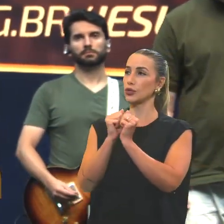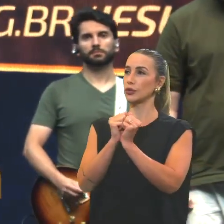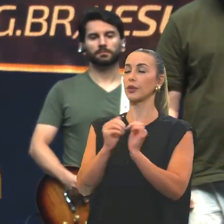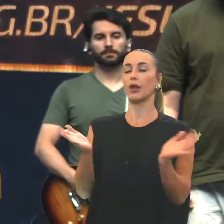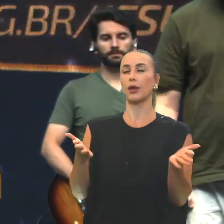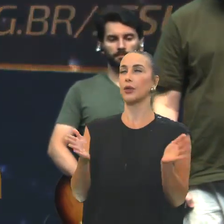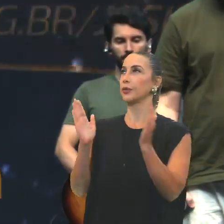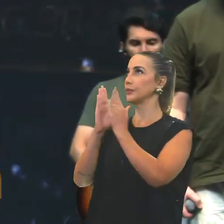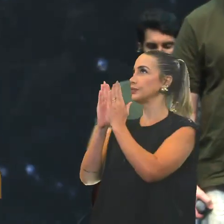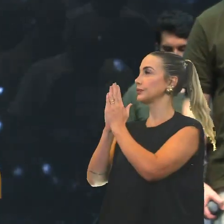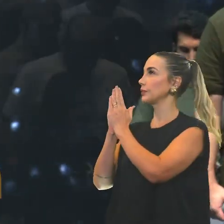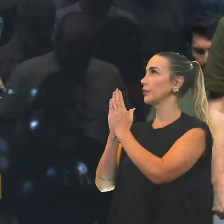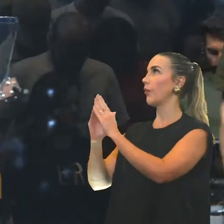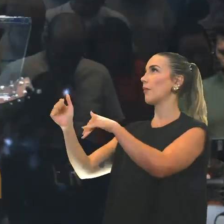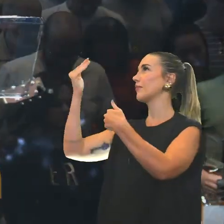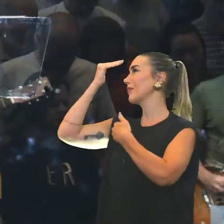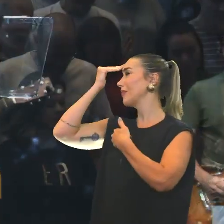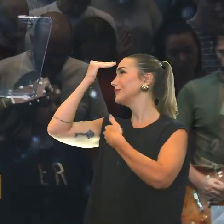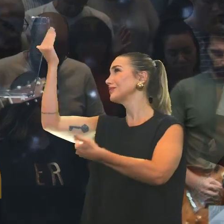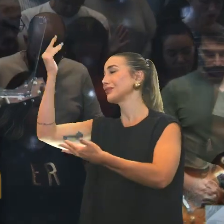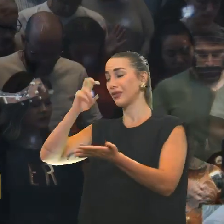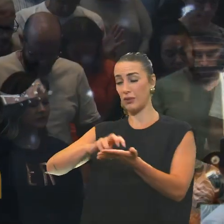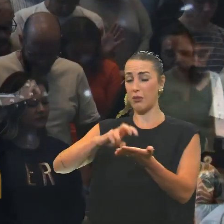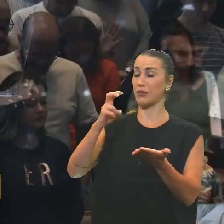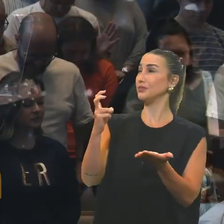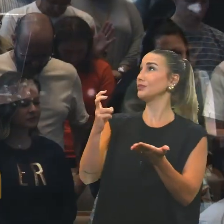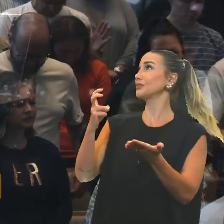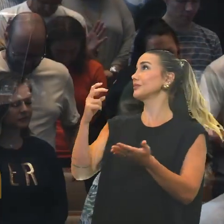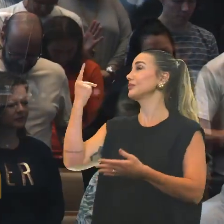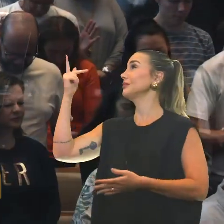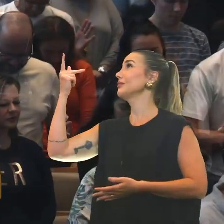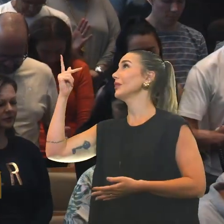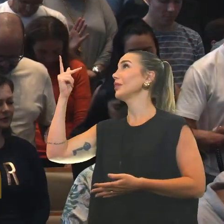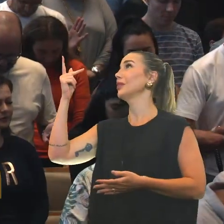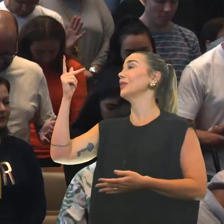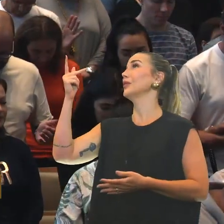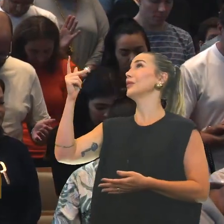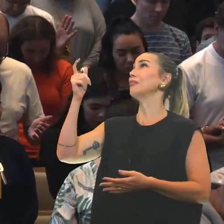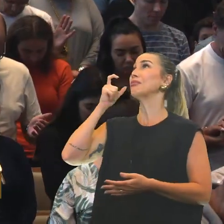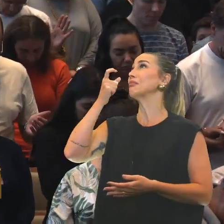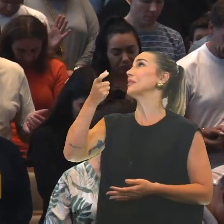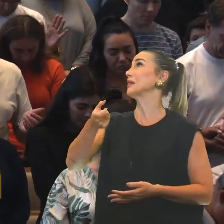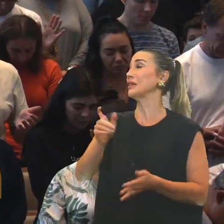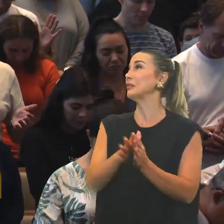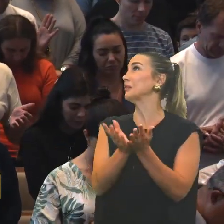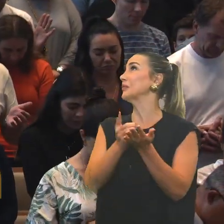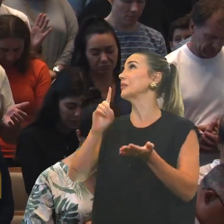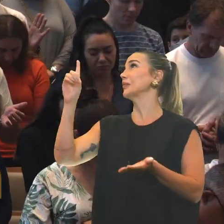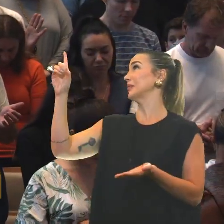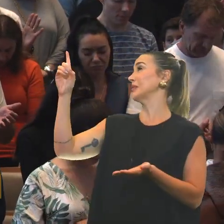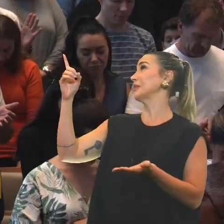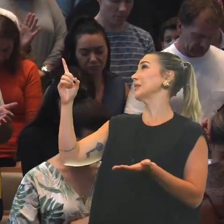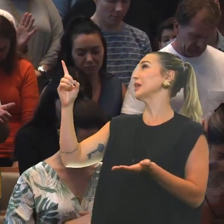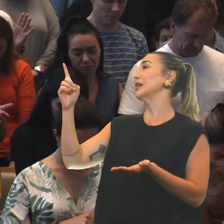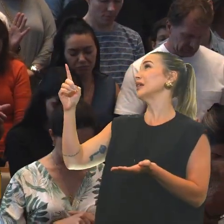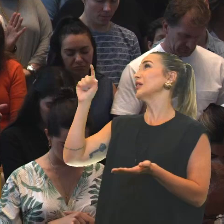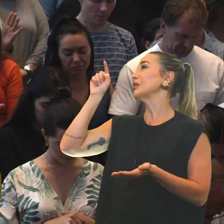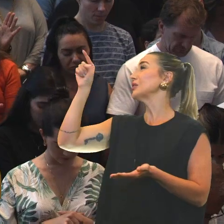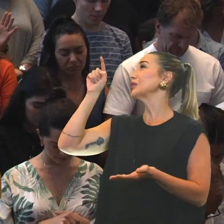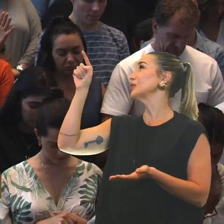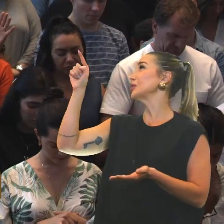Senhor, obrigado por essa manhã, pela Tua palavra. Obrigado porque o Senhor tem planos para a nossa